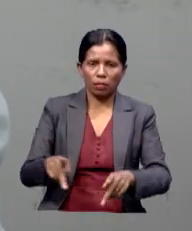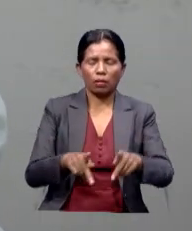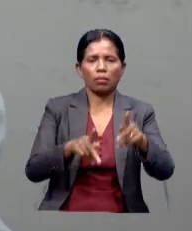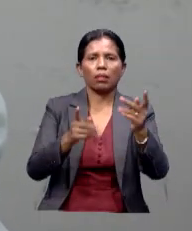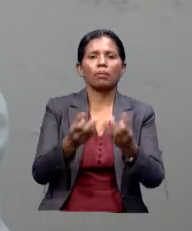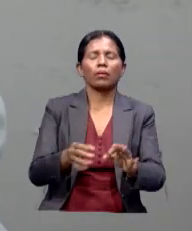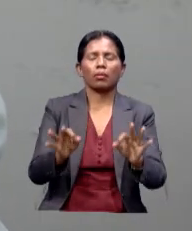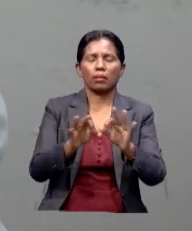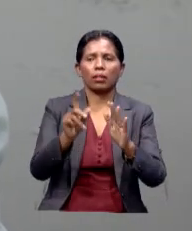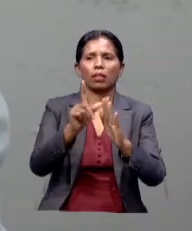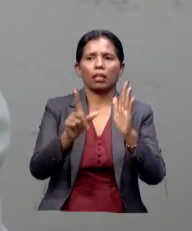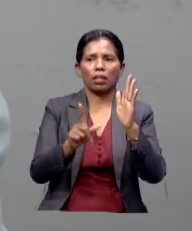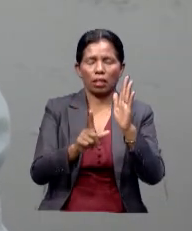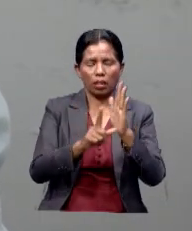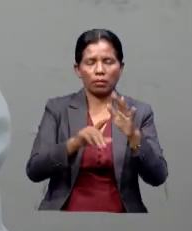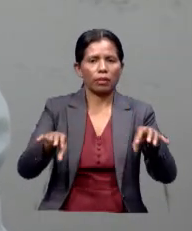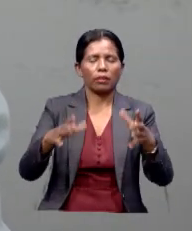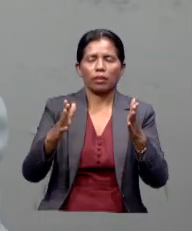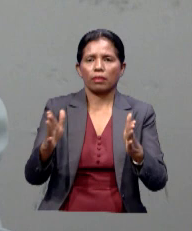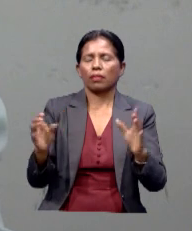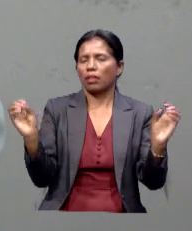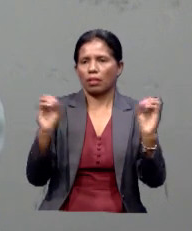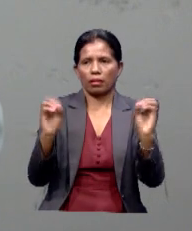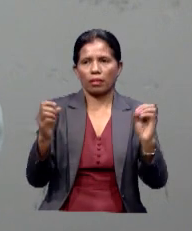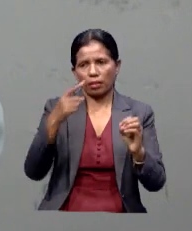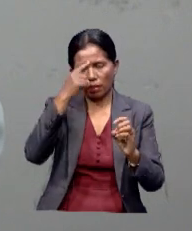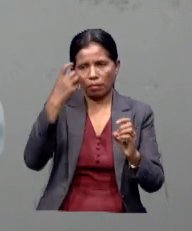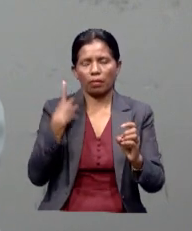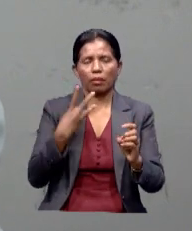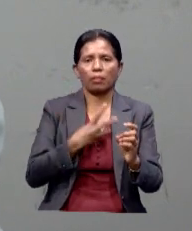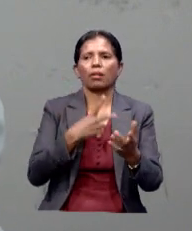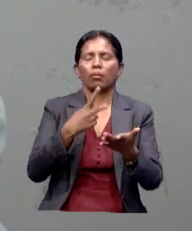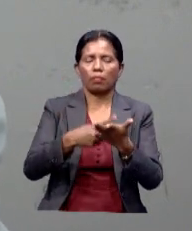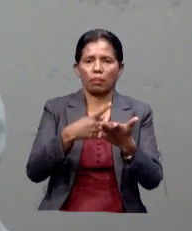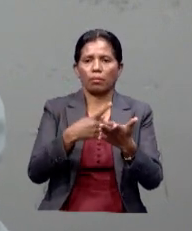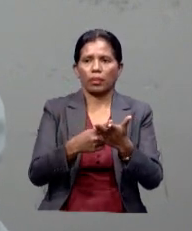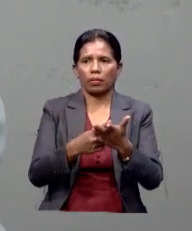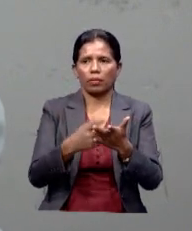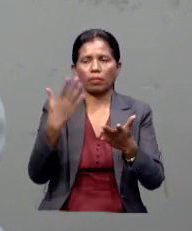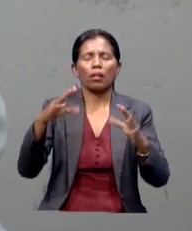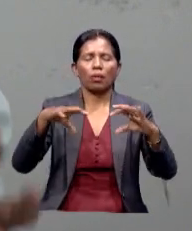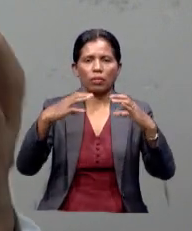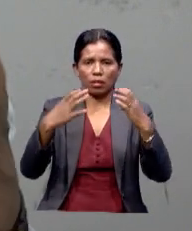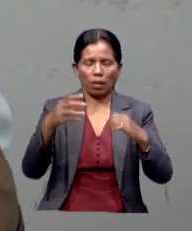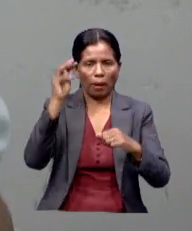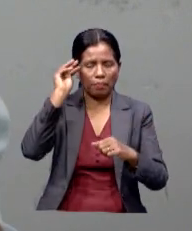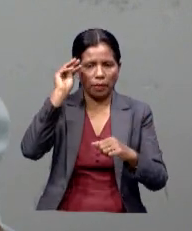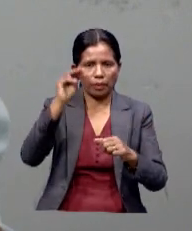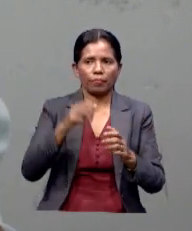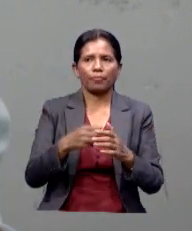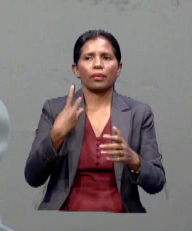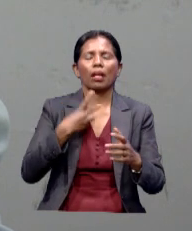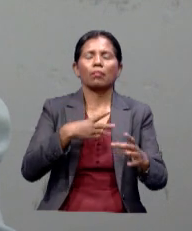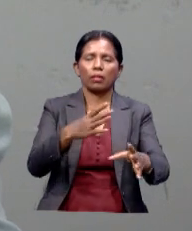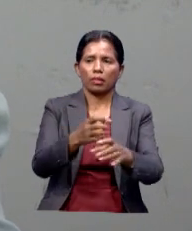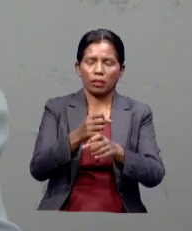lei próprio ba serviço público essencial laia tane amne proposta ba ya a conselho ministro ami simo na